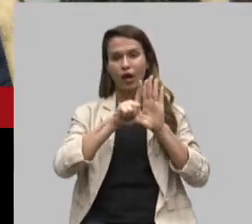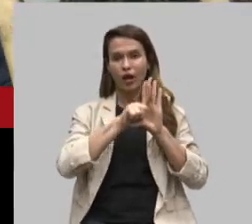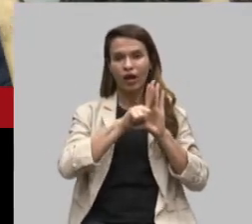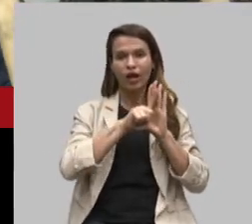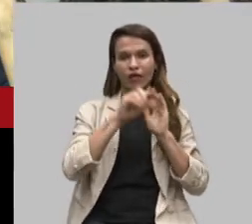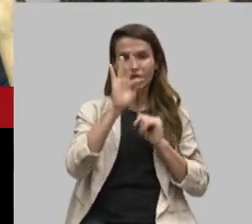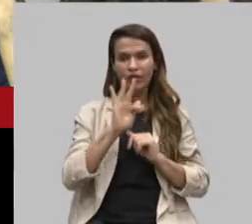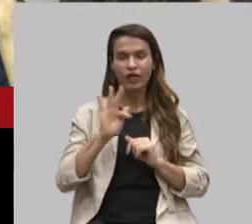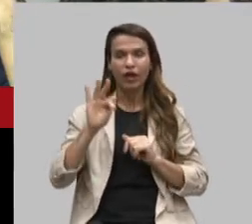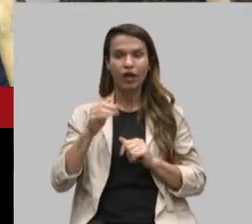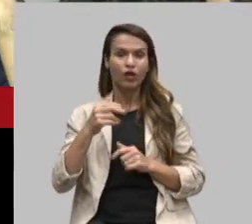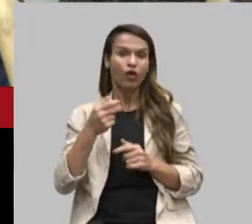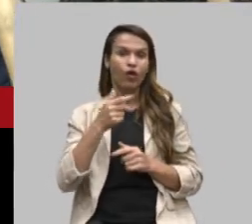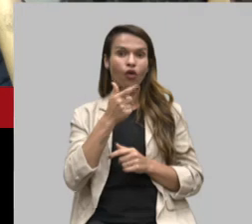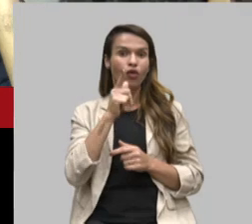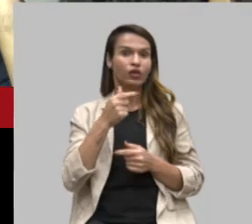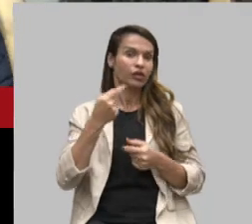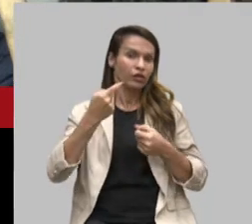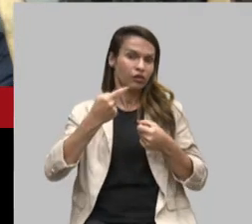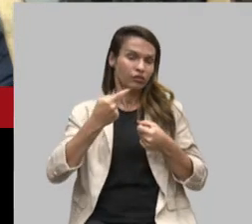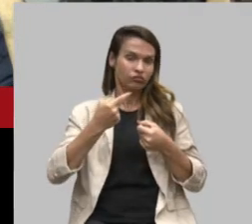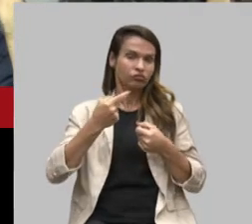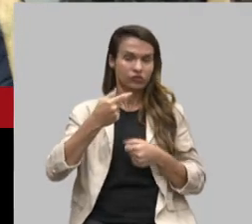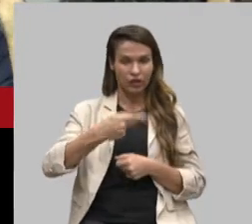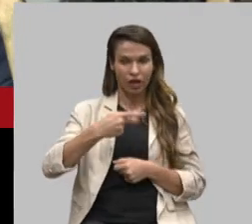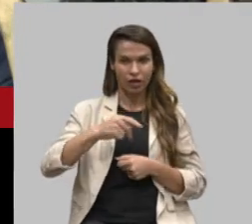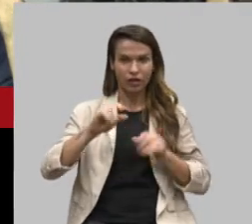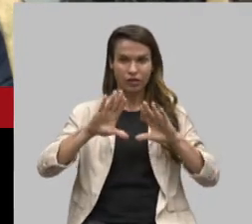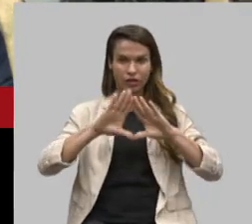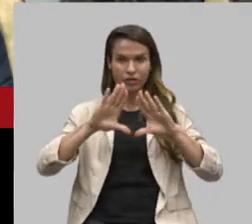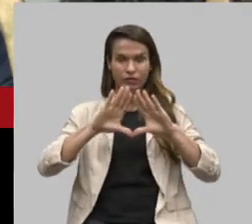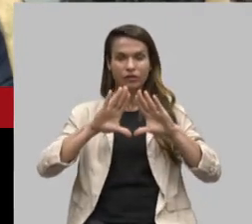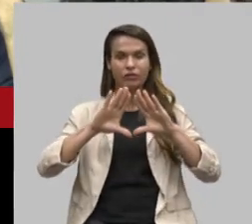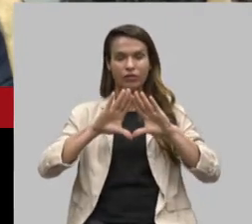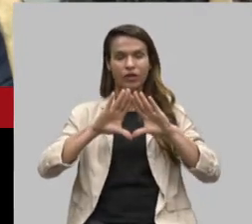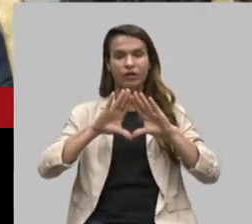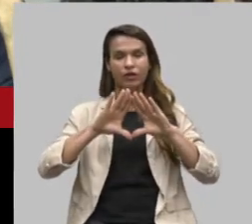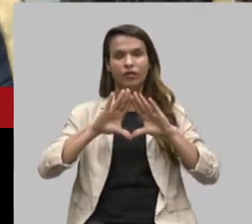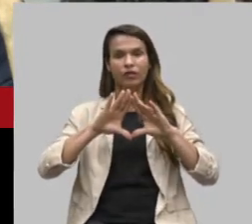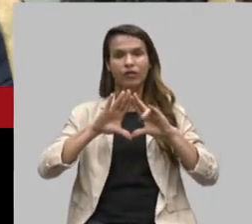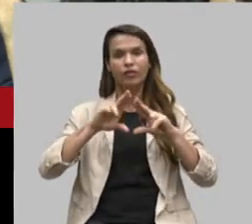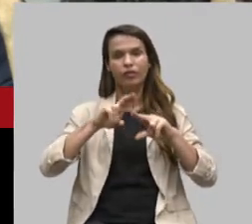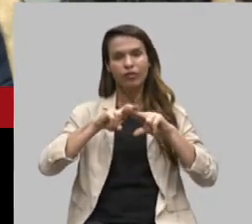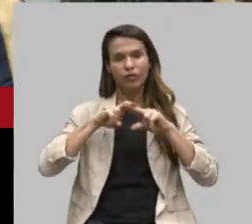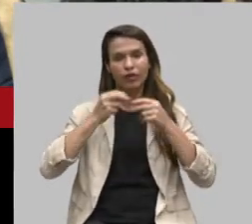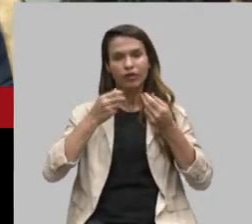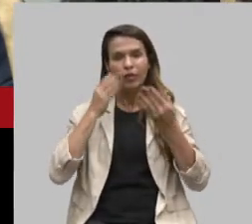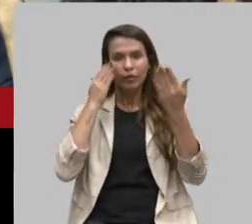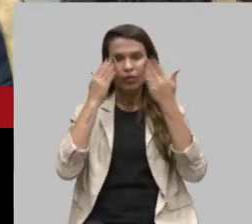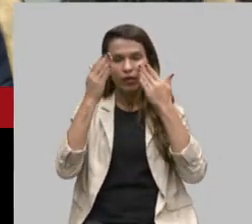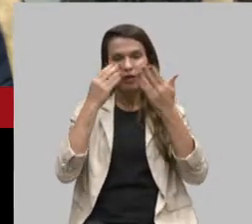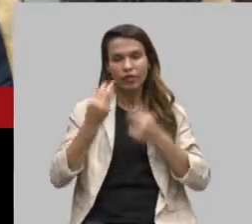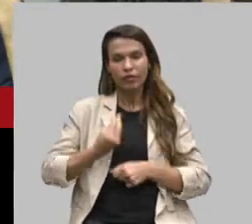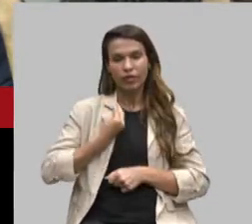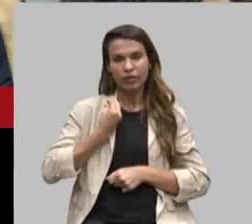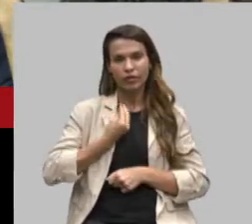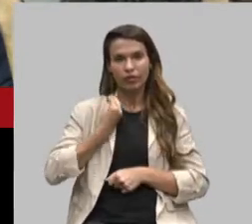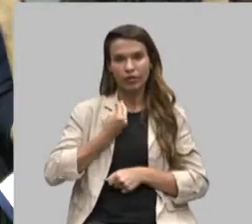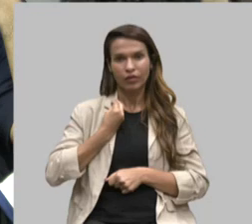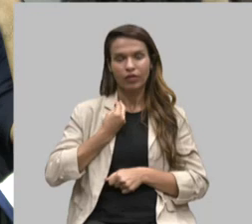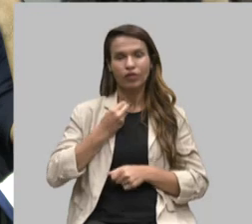Assembleia dessa Assembleia em questão da do dos psicólogos estarem presentes né no no quadro